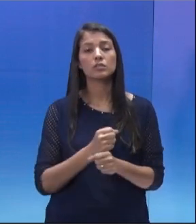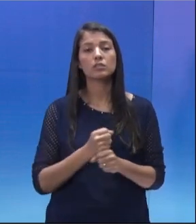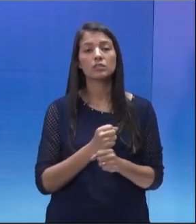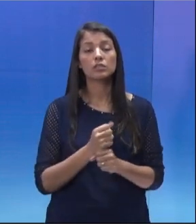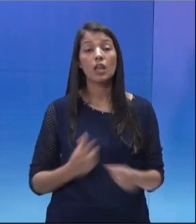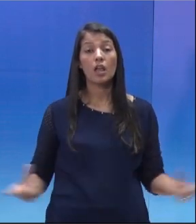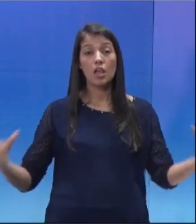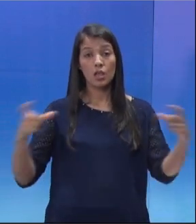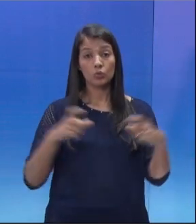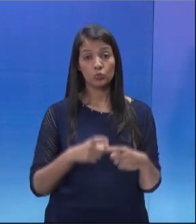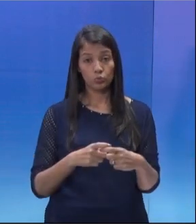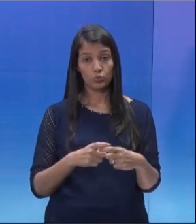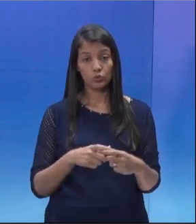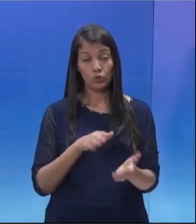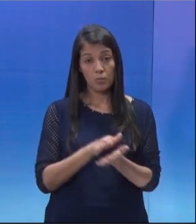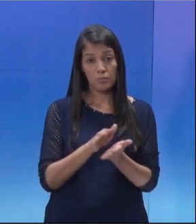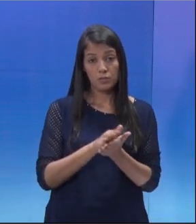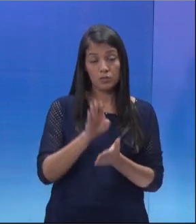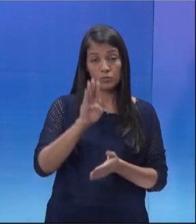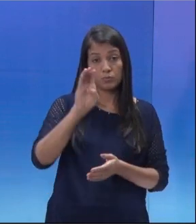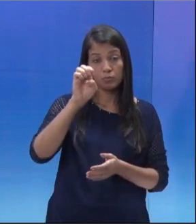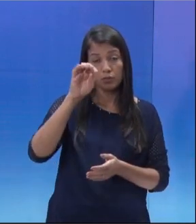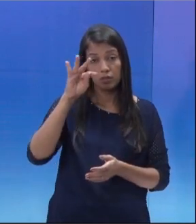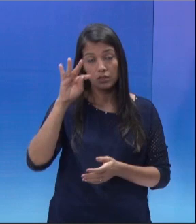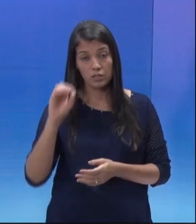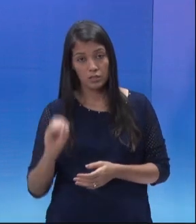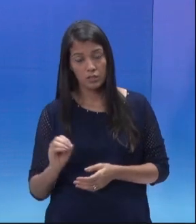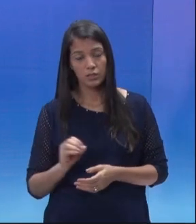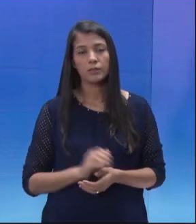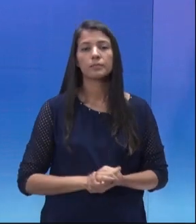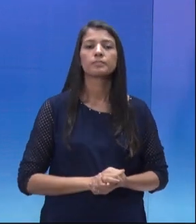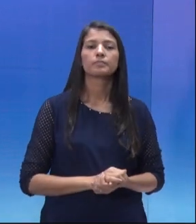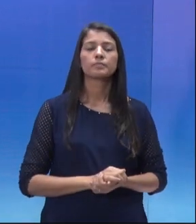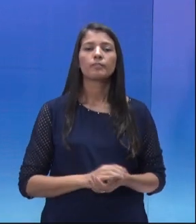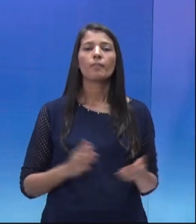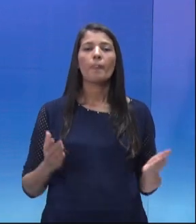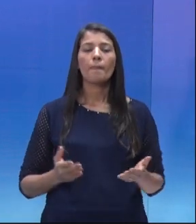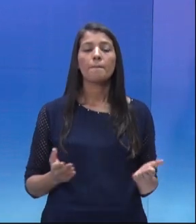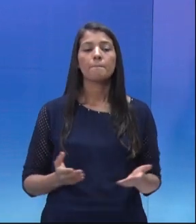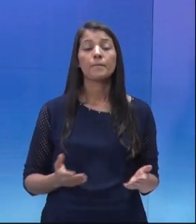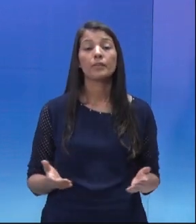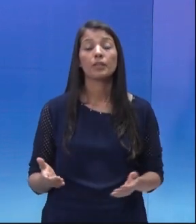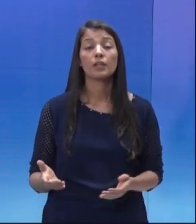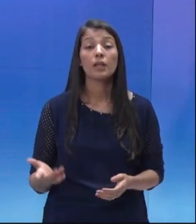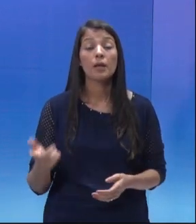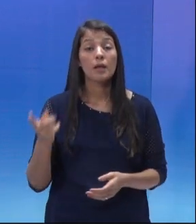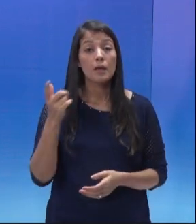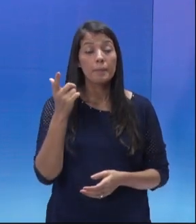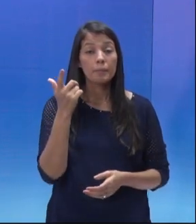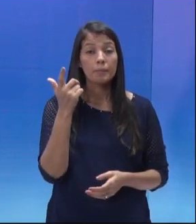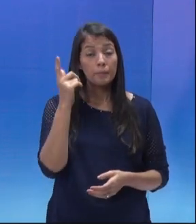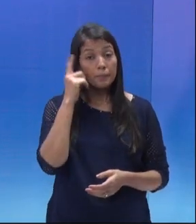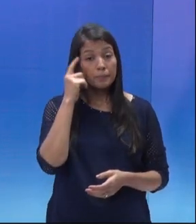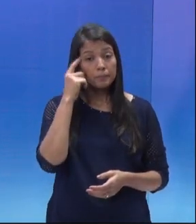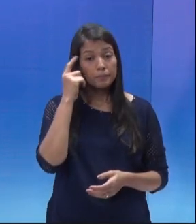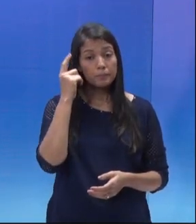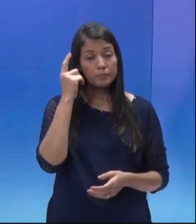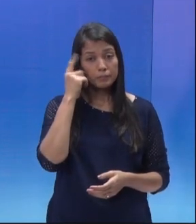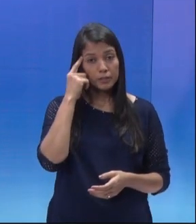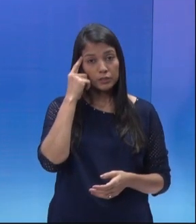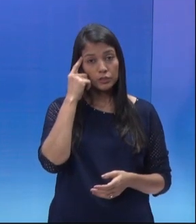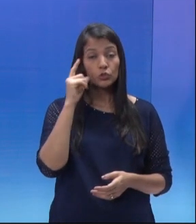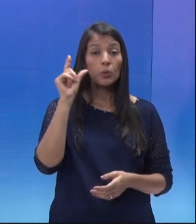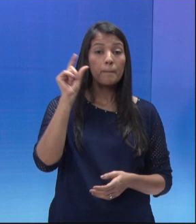5.730 anos, a emissão de beta vai se reduzir pela metade, logo após a morte. Bem, vamos para a segunda